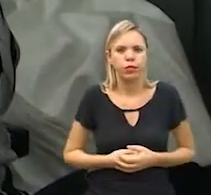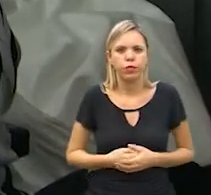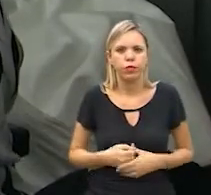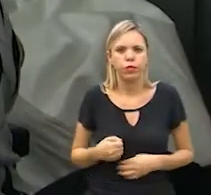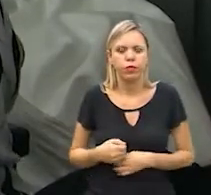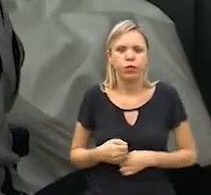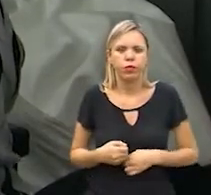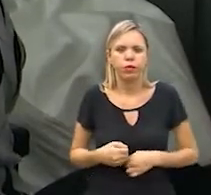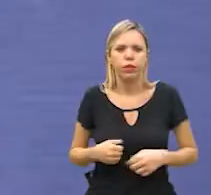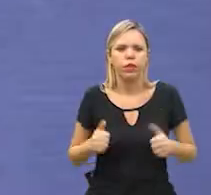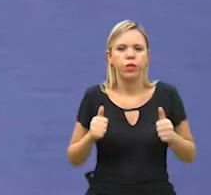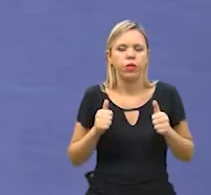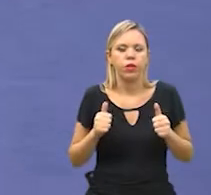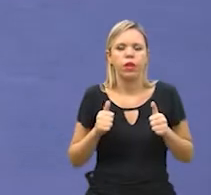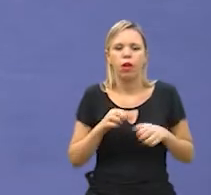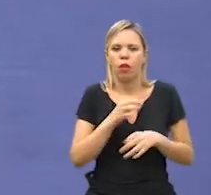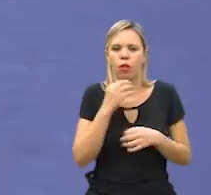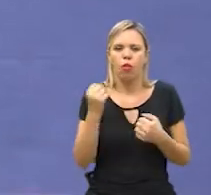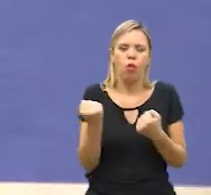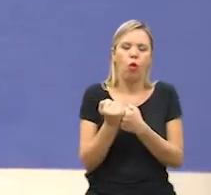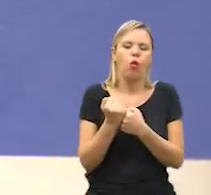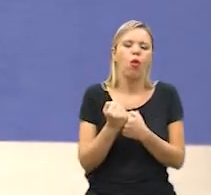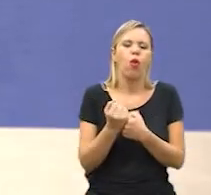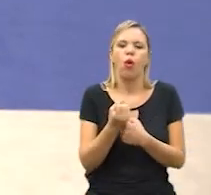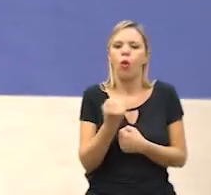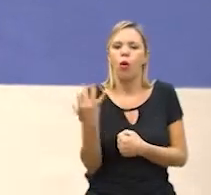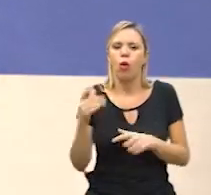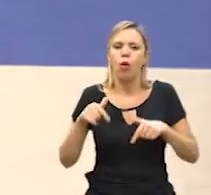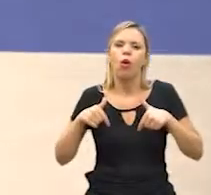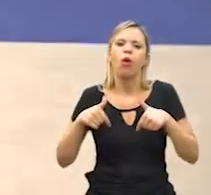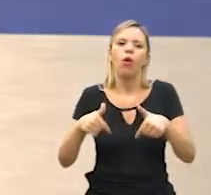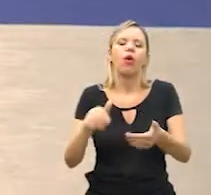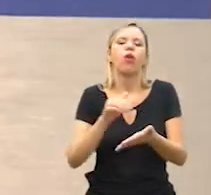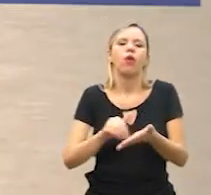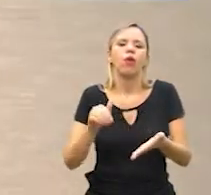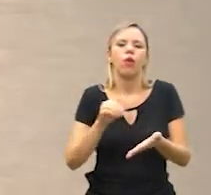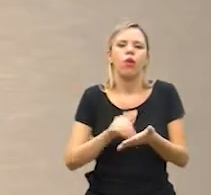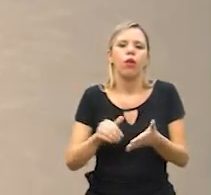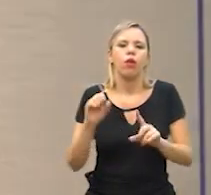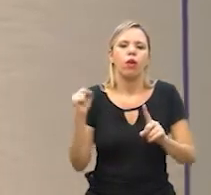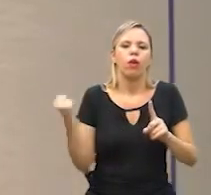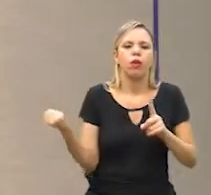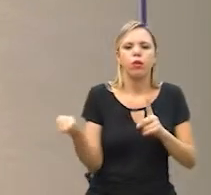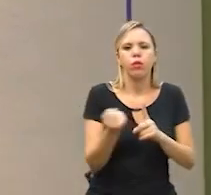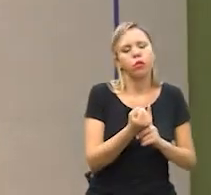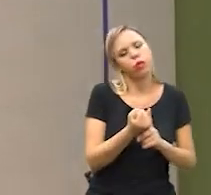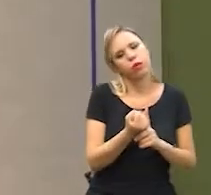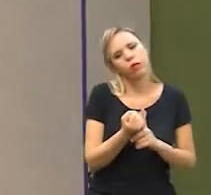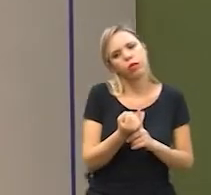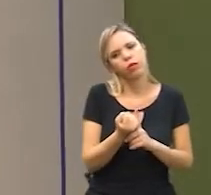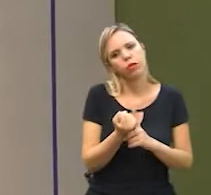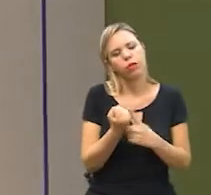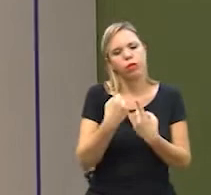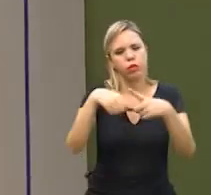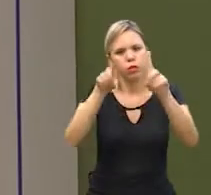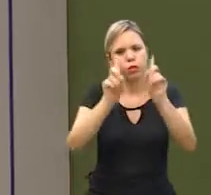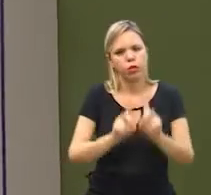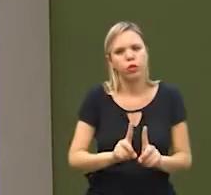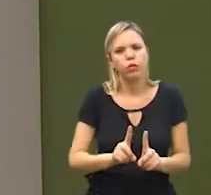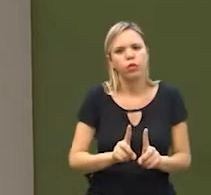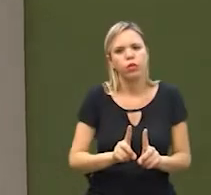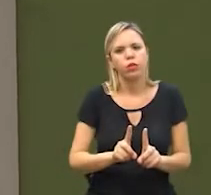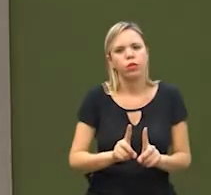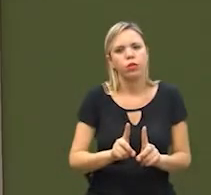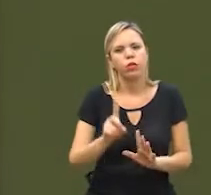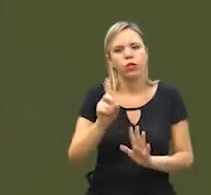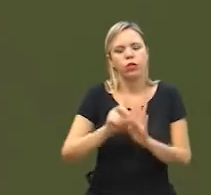seus pertences. Esse conforto a mais é apenas uma parte das ações da Secretaria de Assistência Social, Pessoas